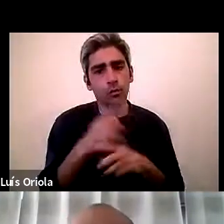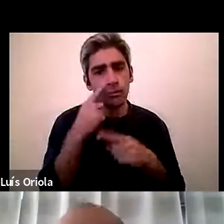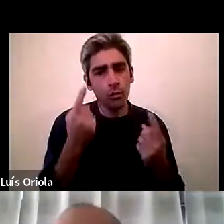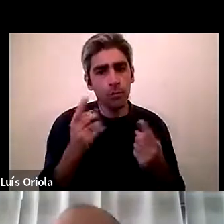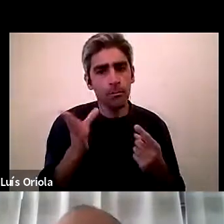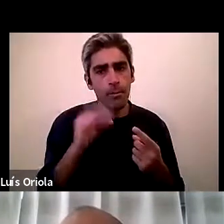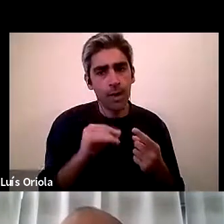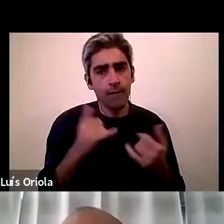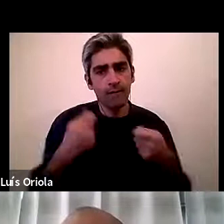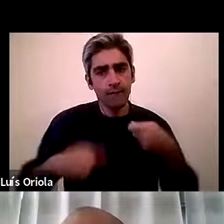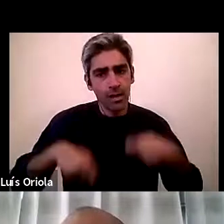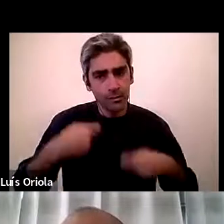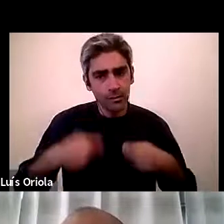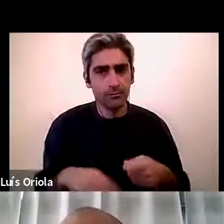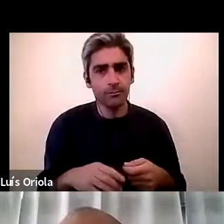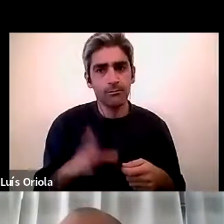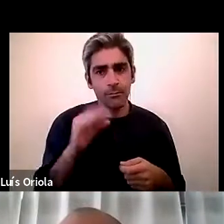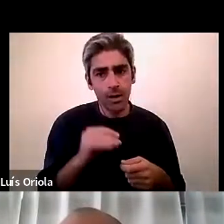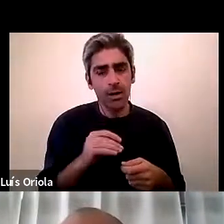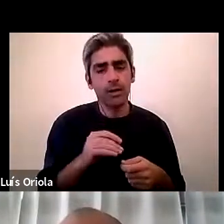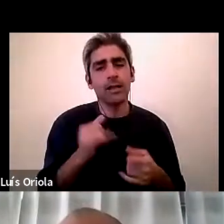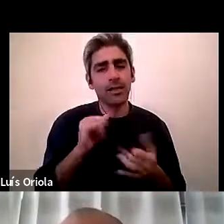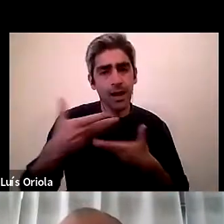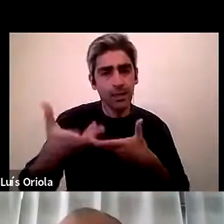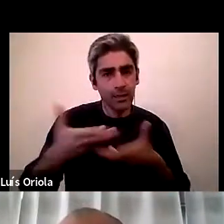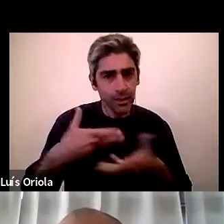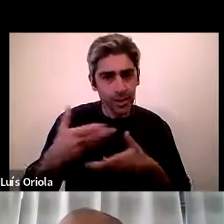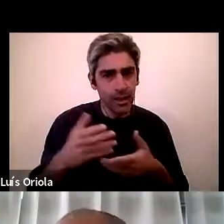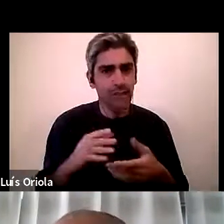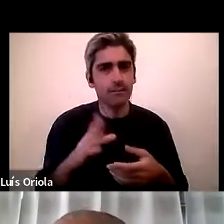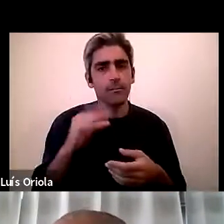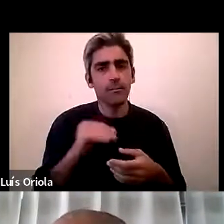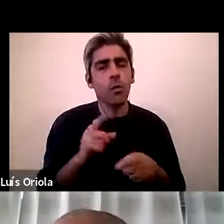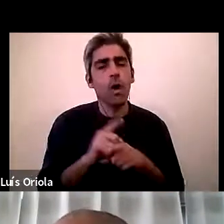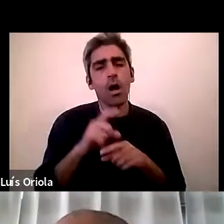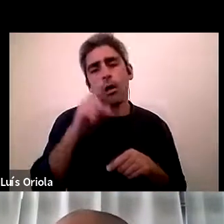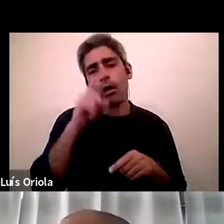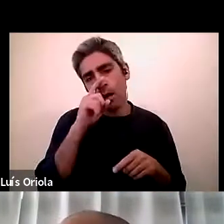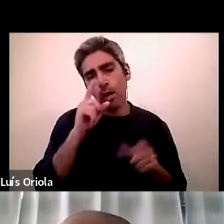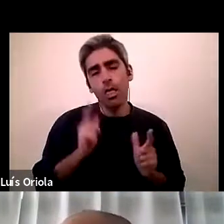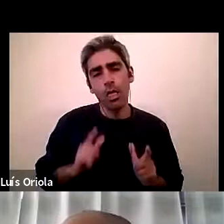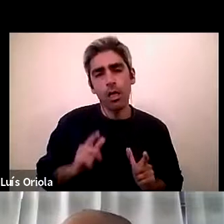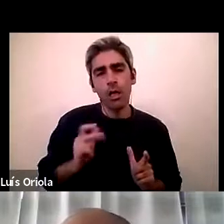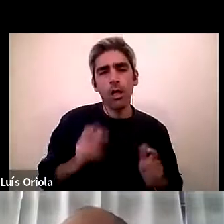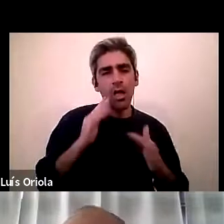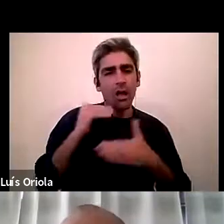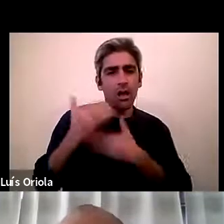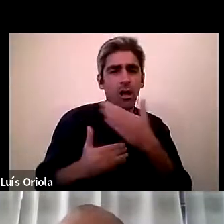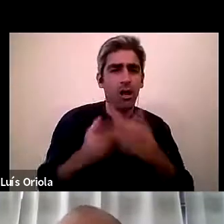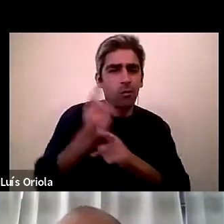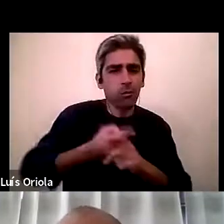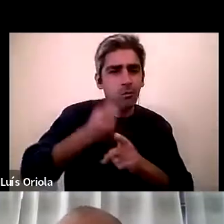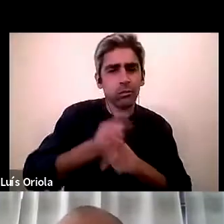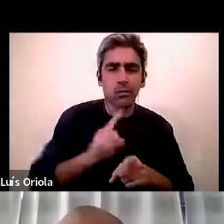pública mais flexível, mais iterativa, menos acomodada com aquilo que são os processos normais,